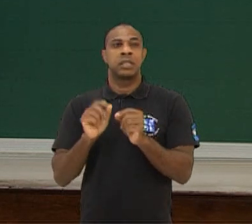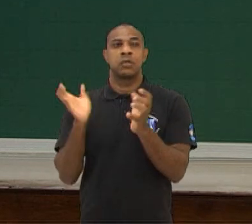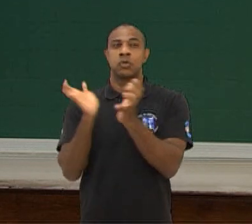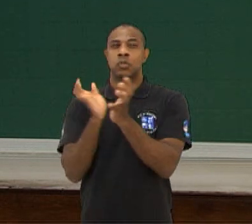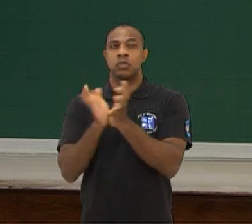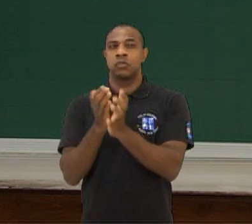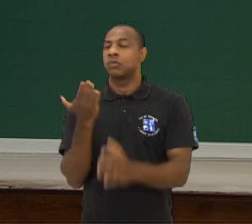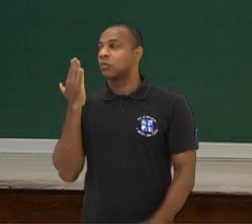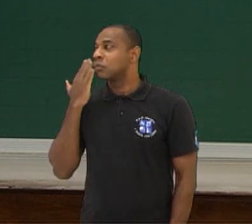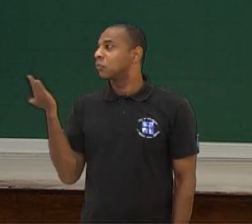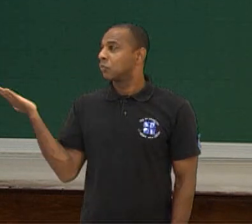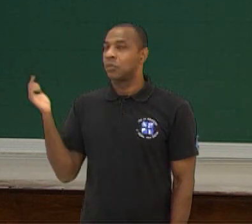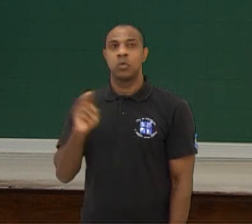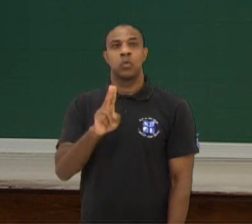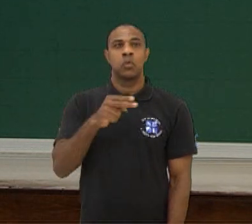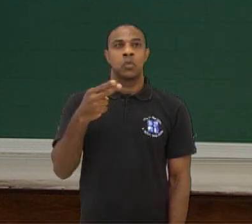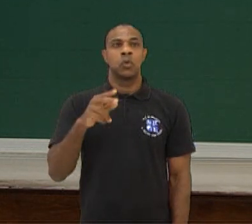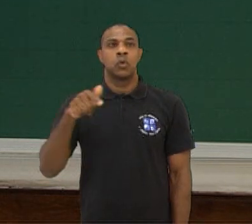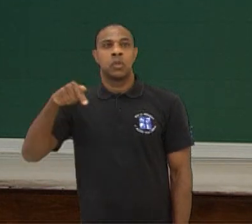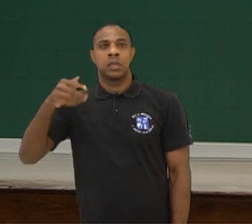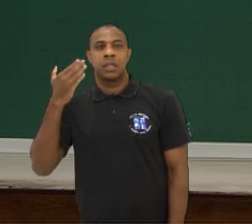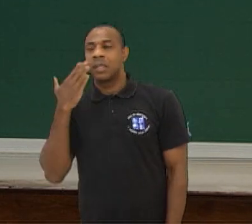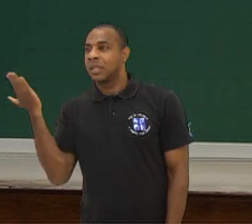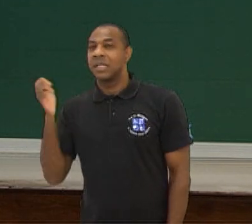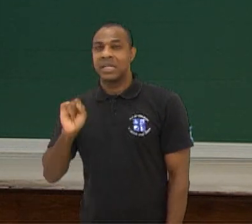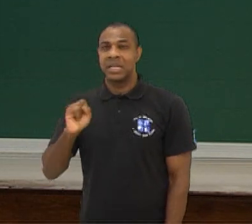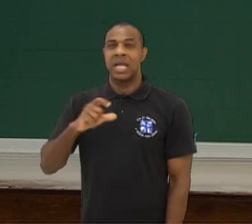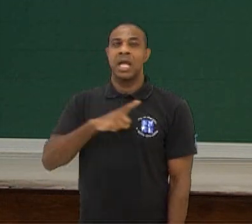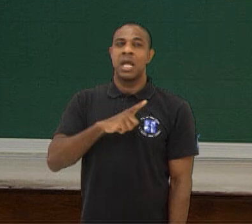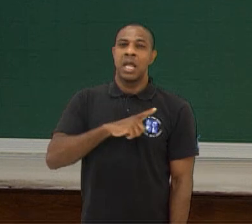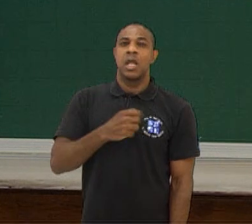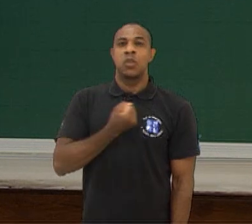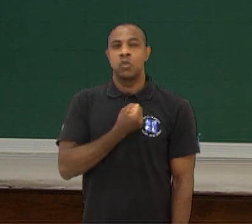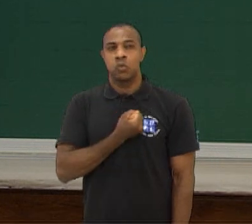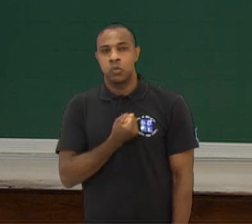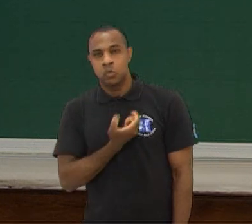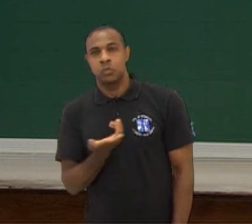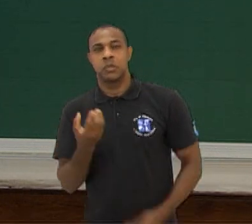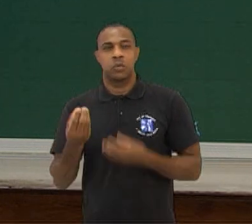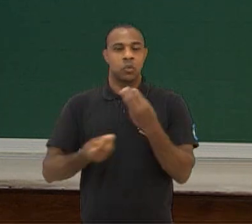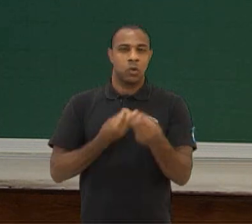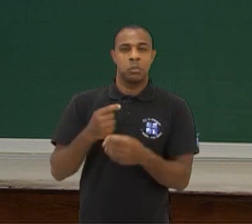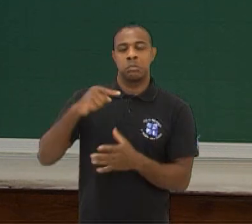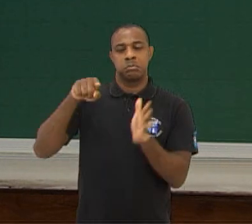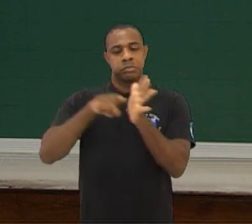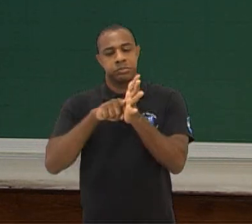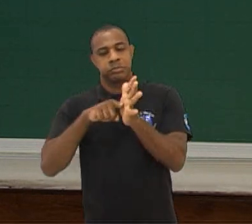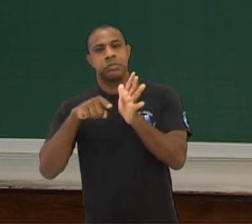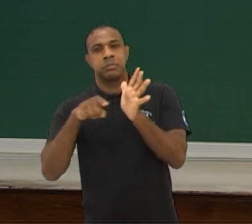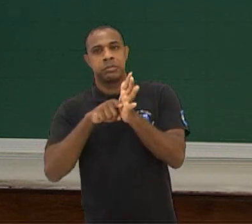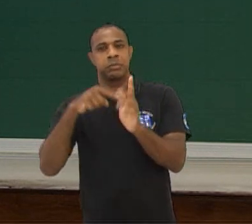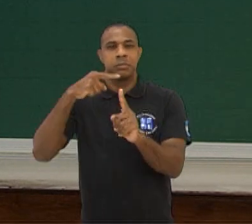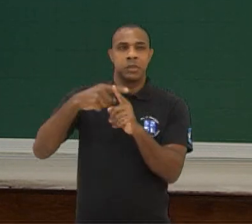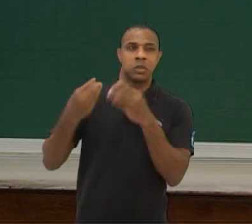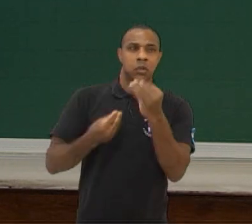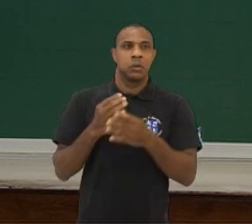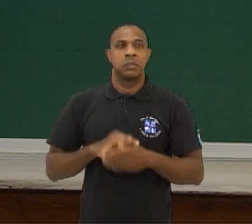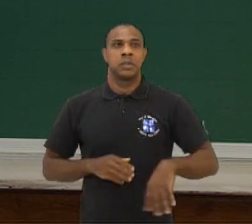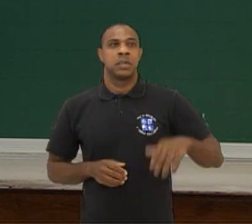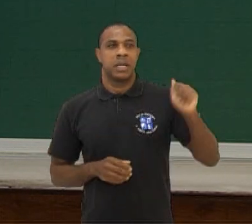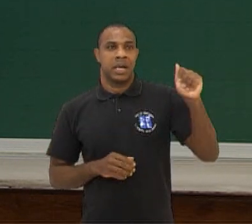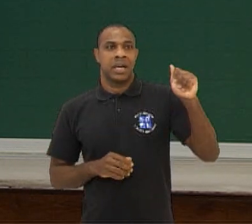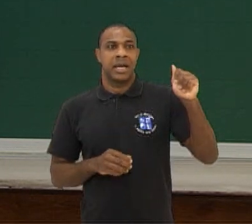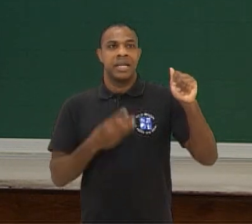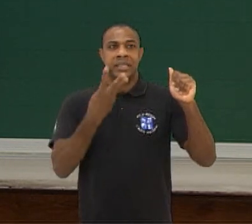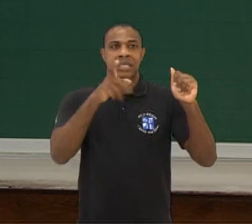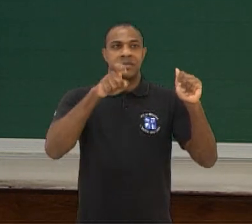é aceita. Se é um número inteiro, se é uma fração, se é positivo ou se é negativo. Letra A, 3x mais